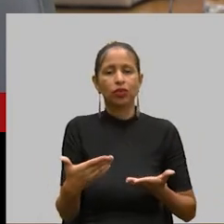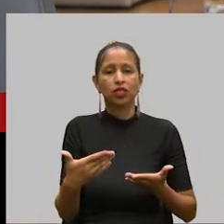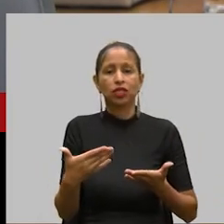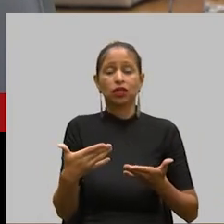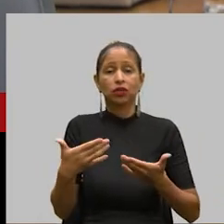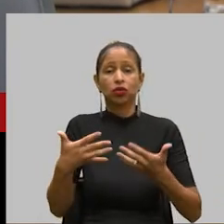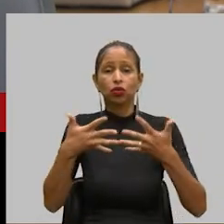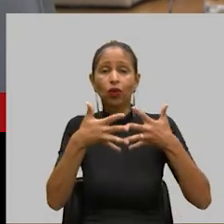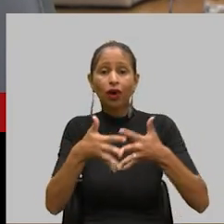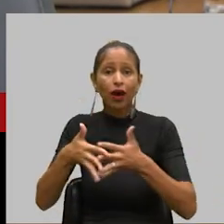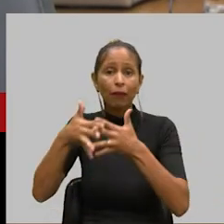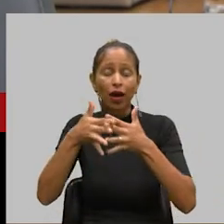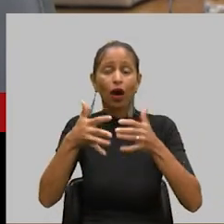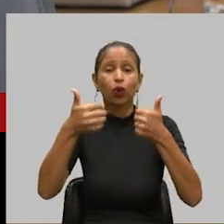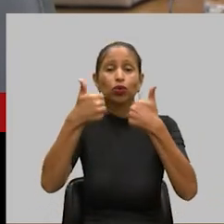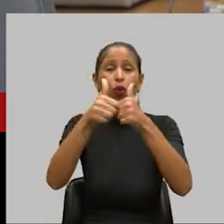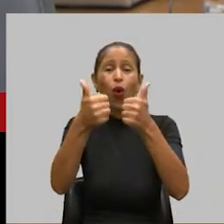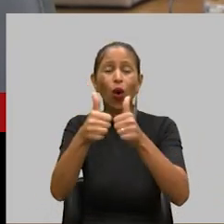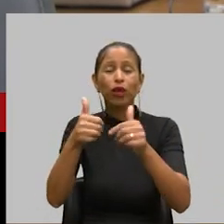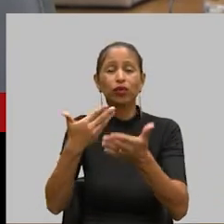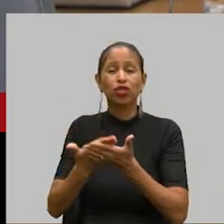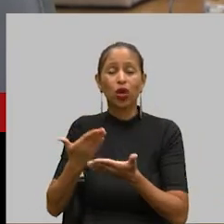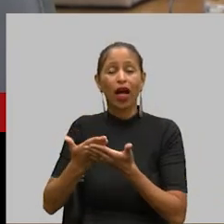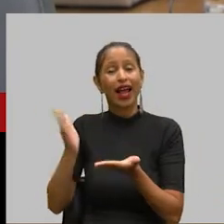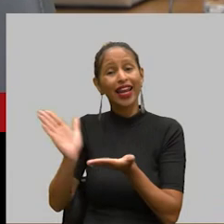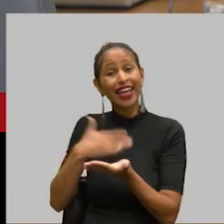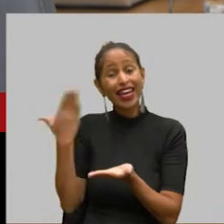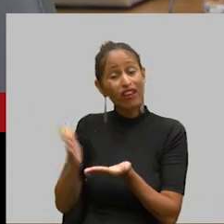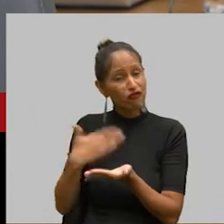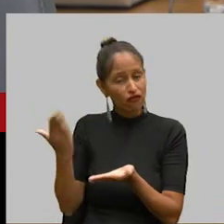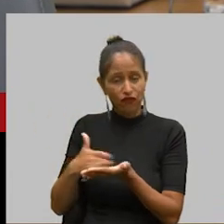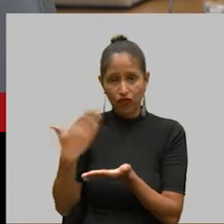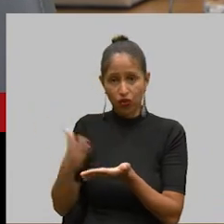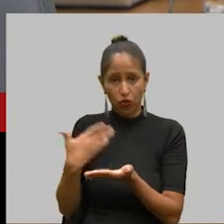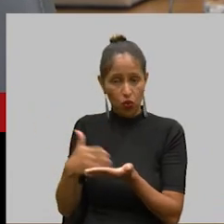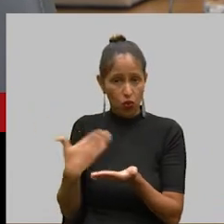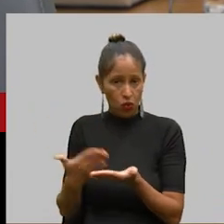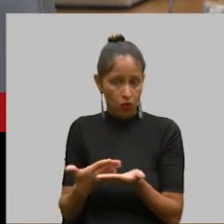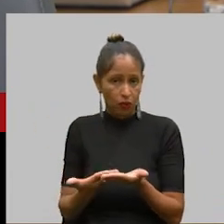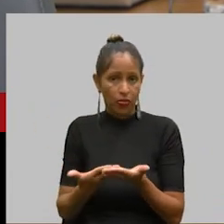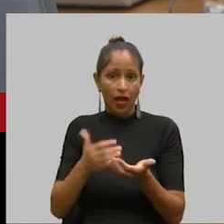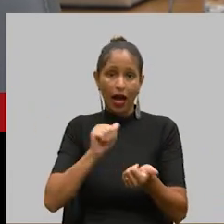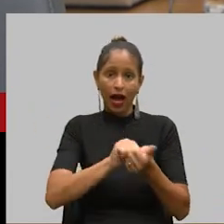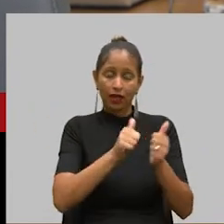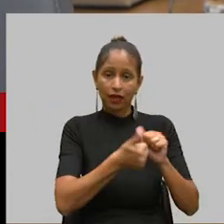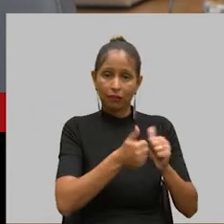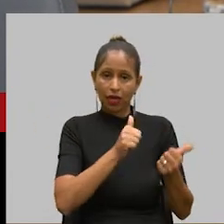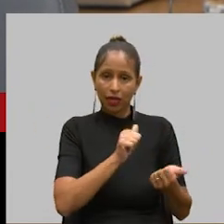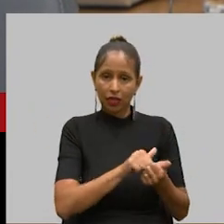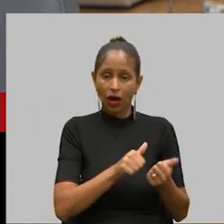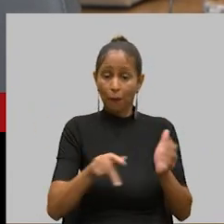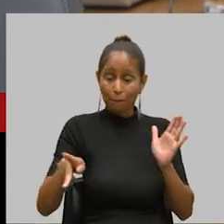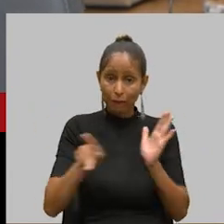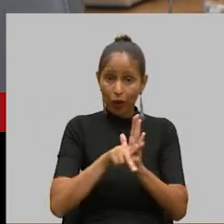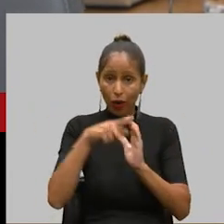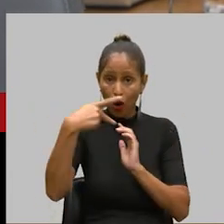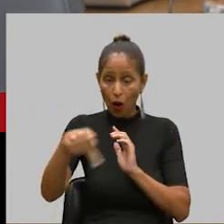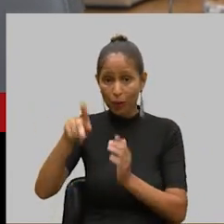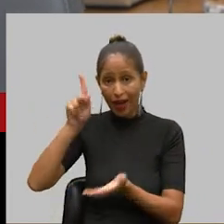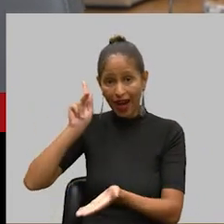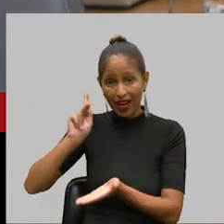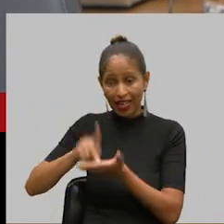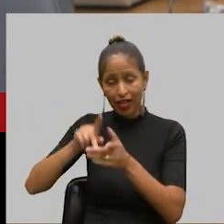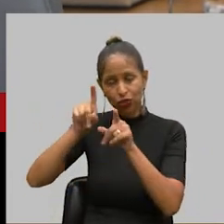transporte escolar nós precisamos do livro na escola um livro que seja adaptado apropriado à realidade do